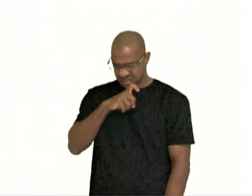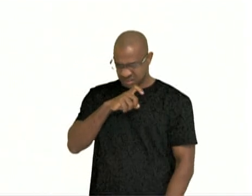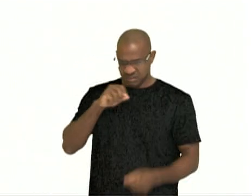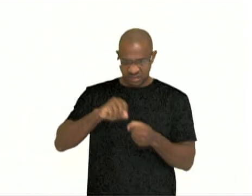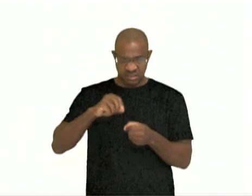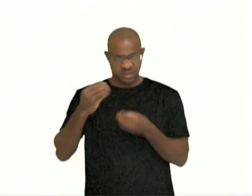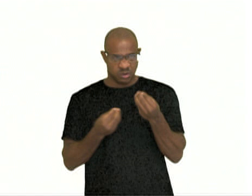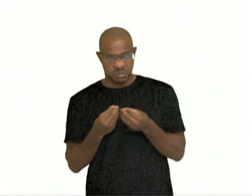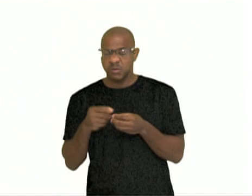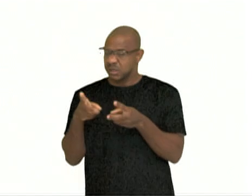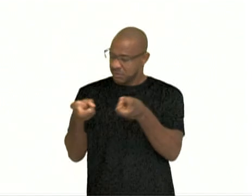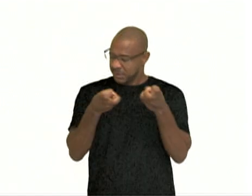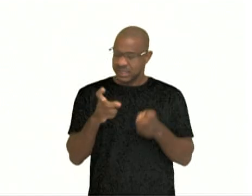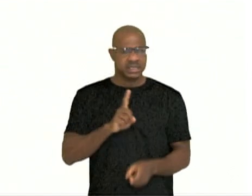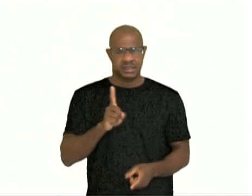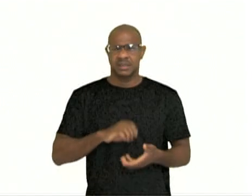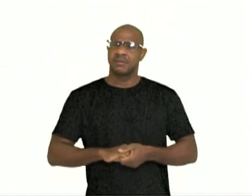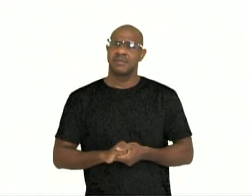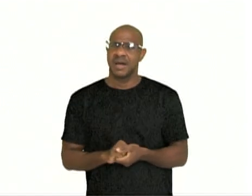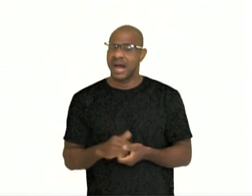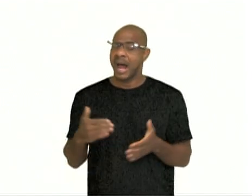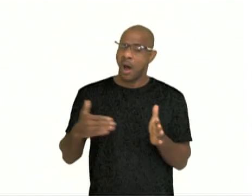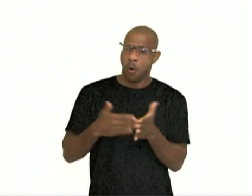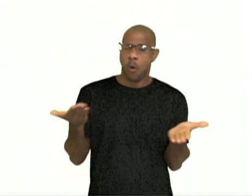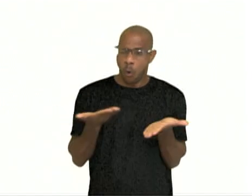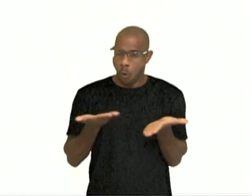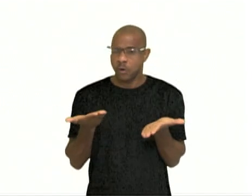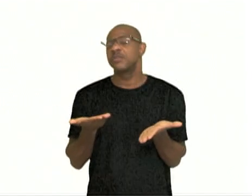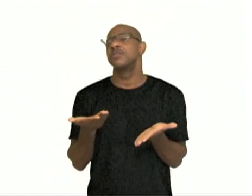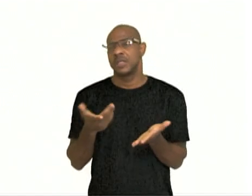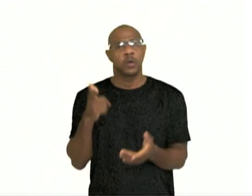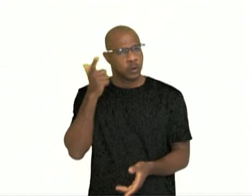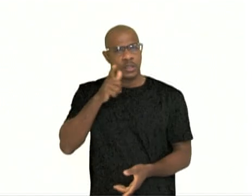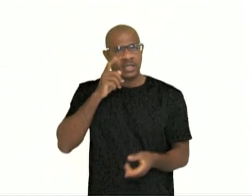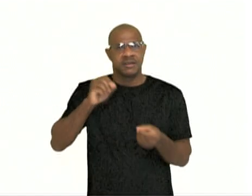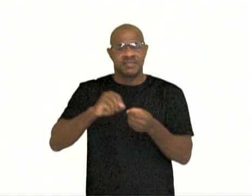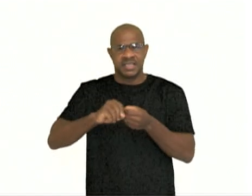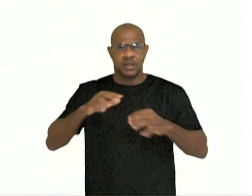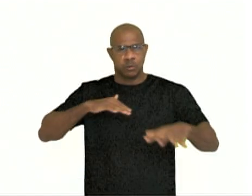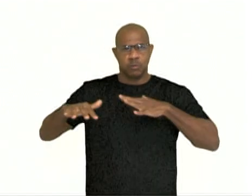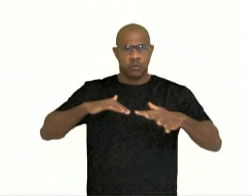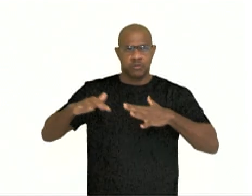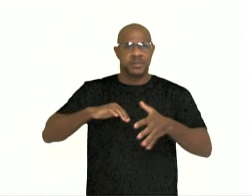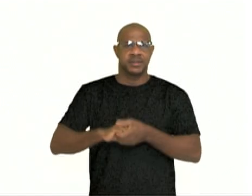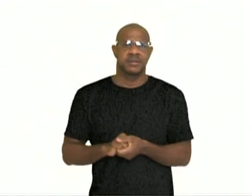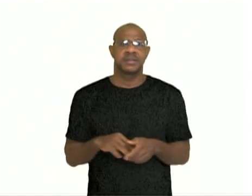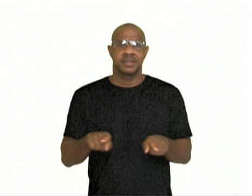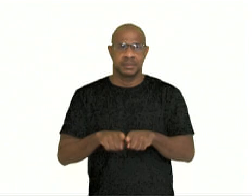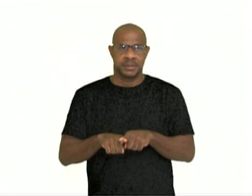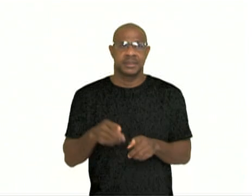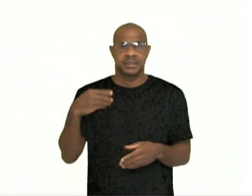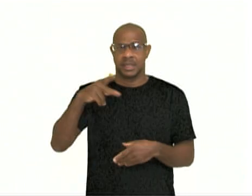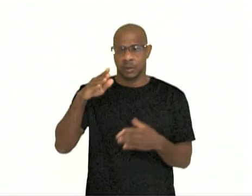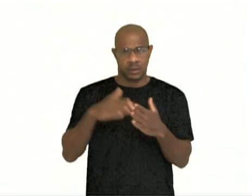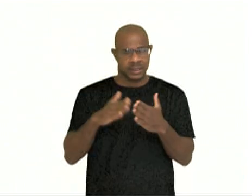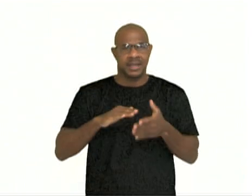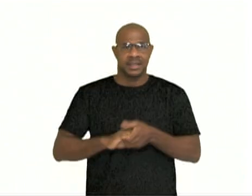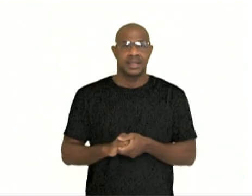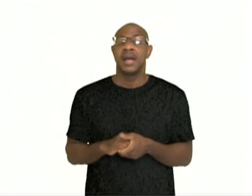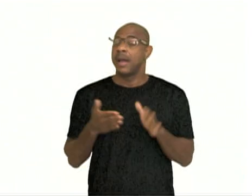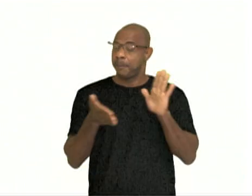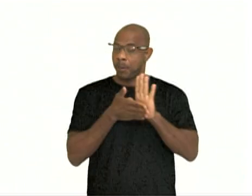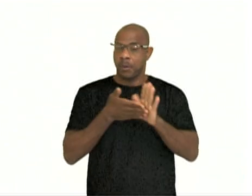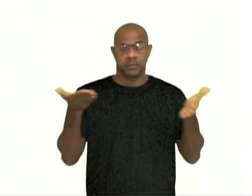ver que não. Talvez até hoje você consiga aprender a fazer esse movimento aí na sua casa. Essa é a nossa